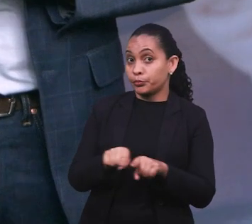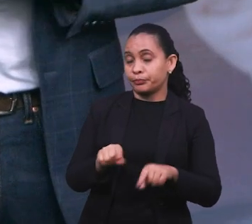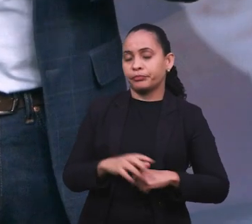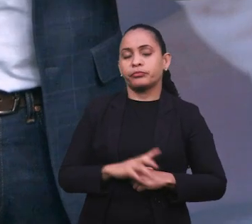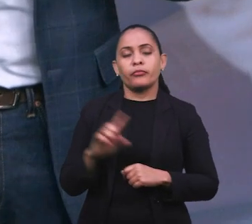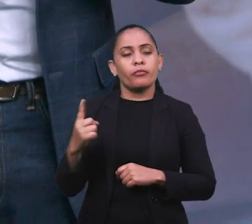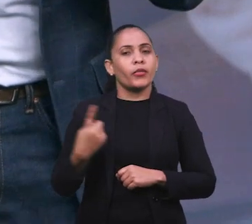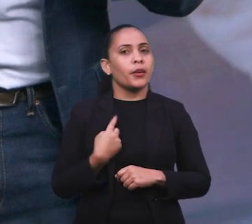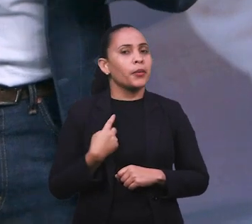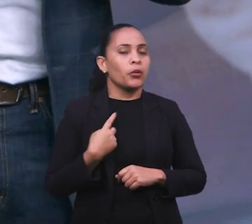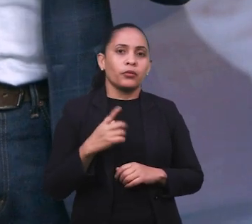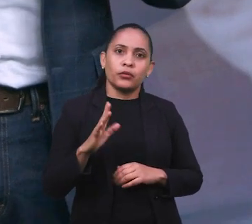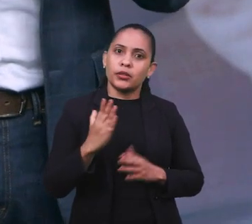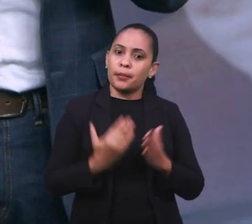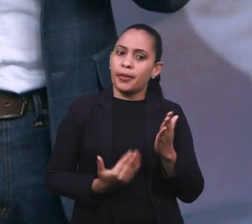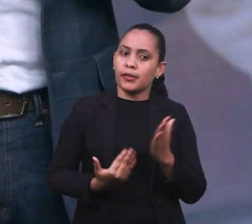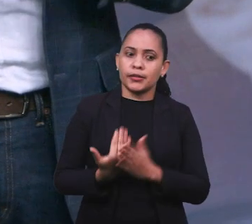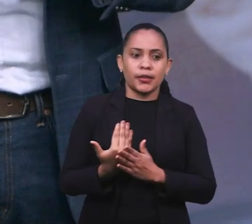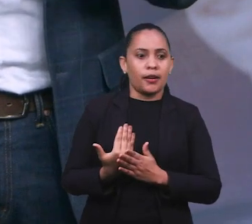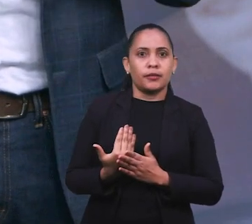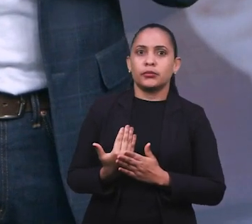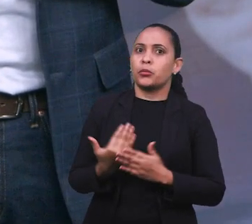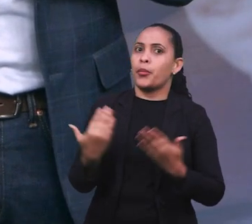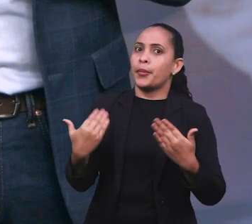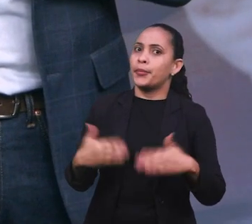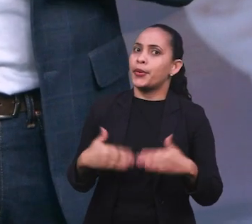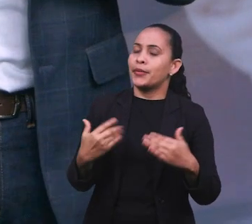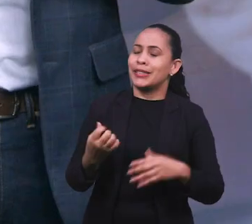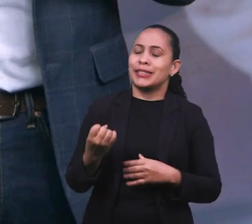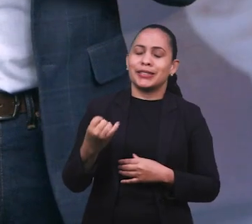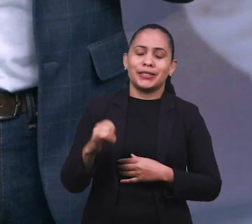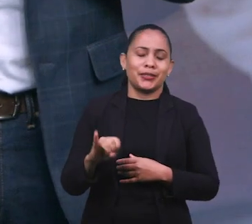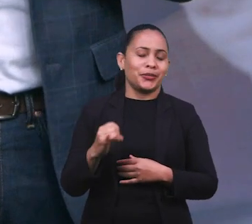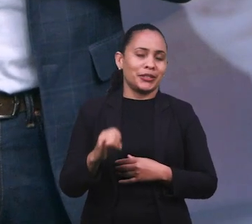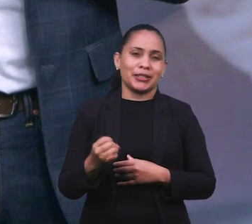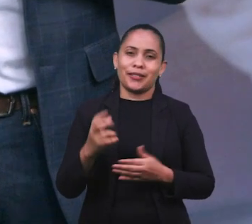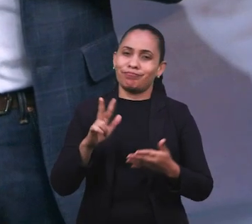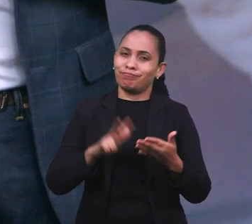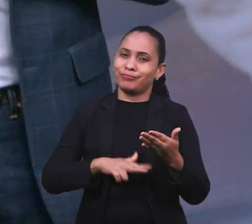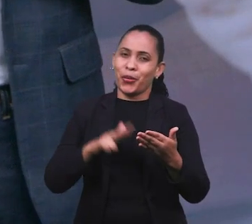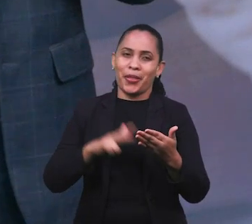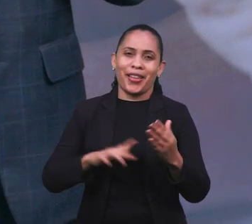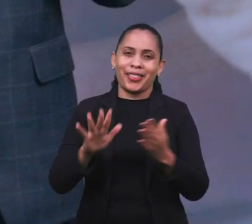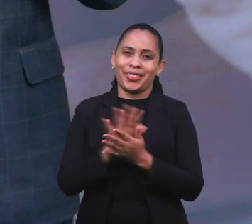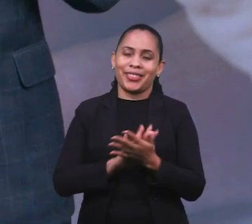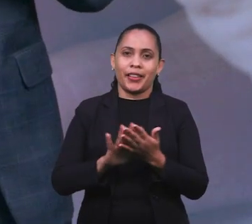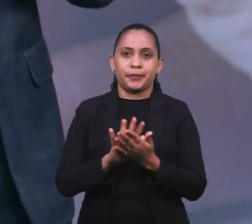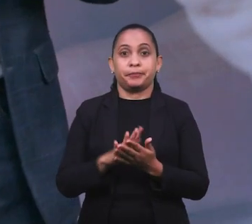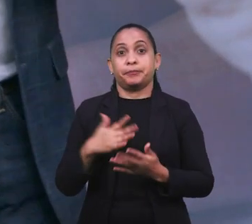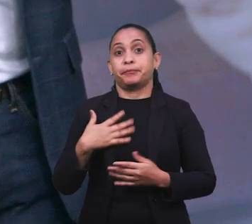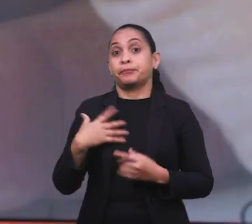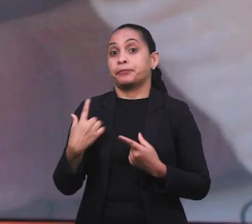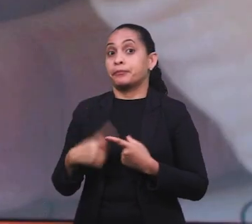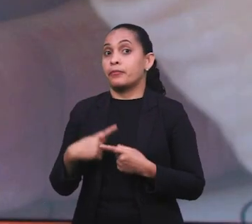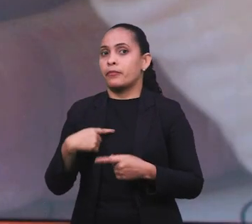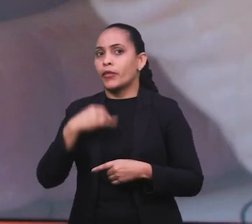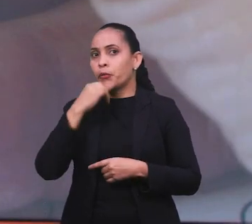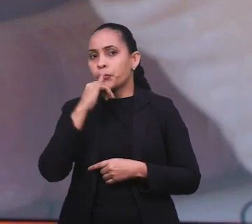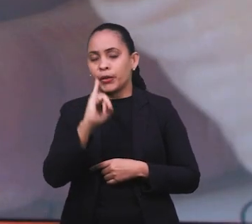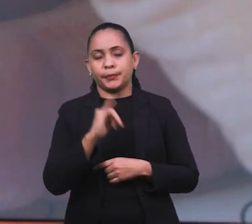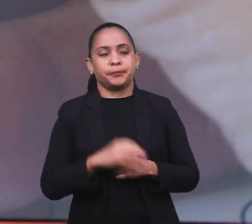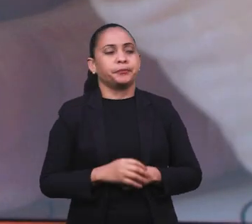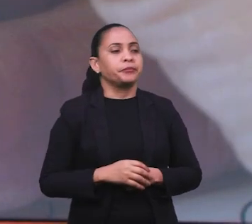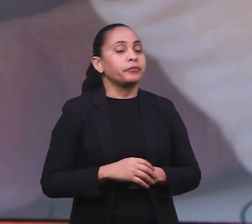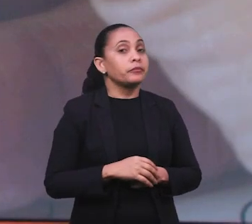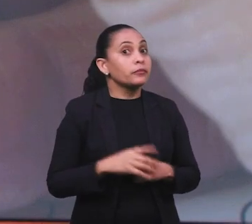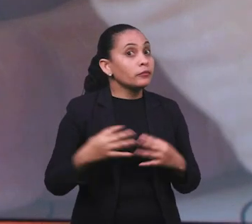público, não tem como você passar numa prova sem ser um bom leitor. E por que eu falo isso? Porque